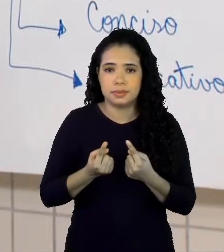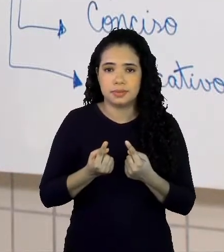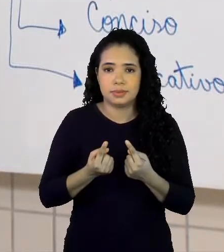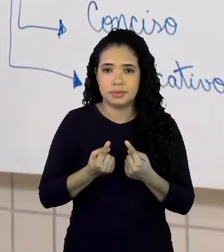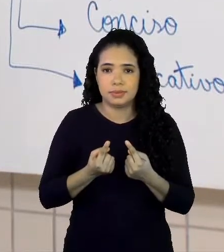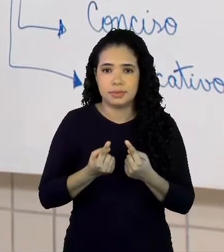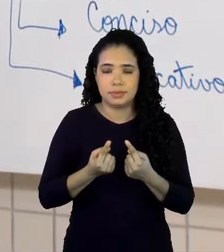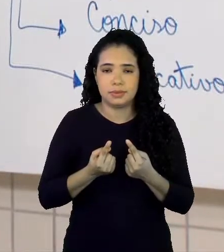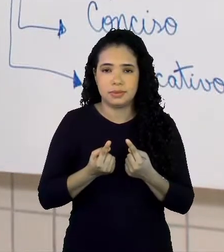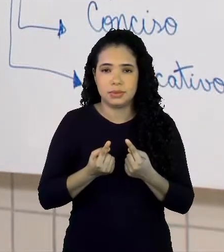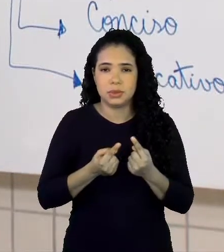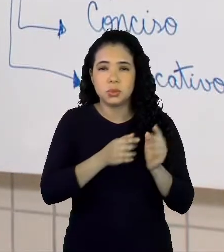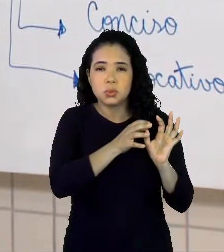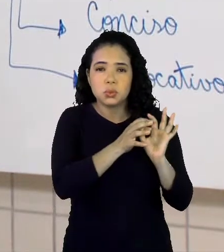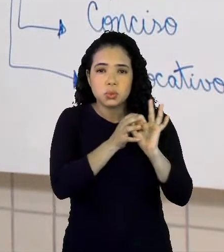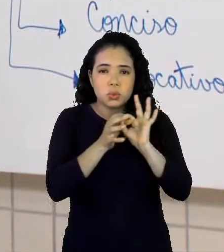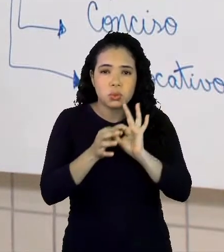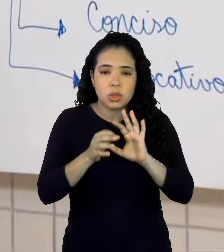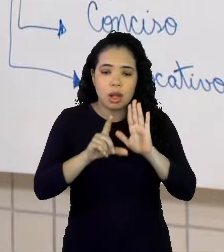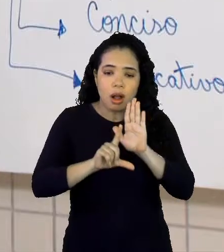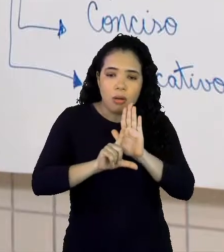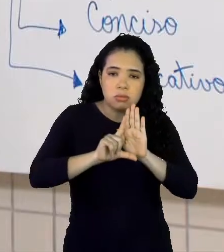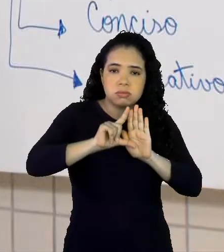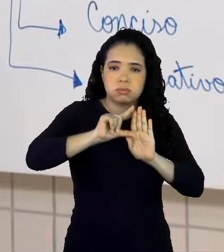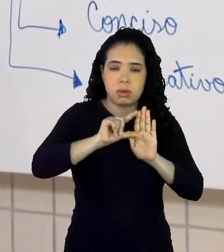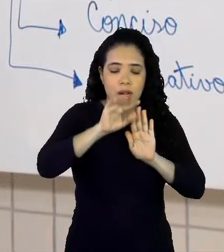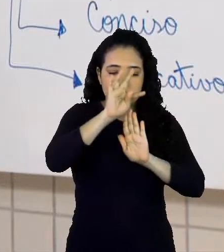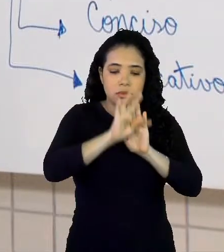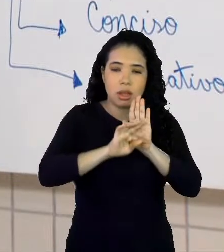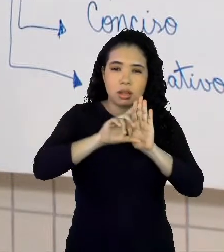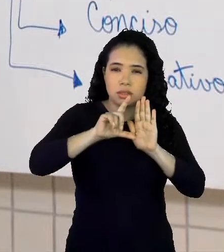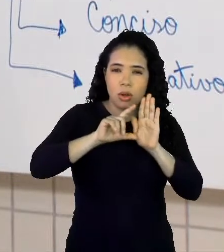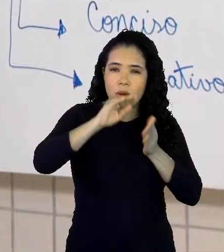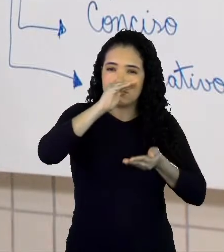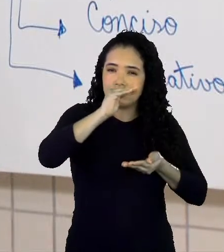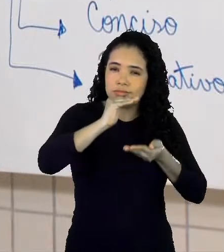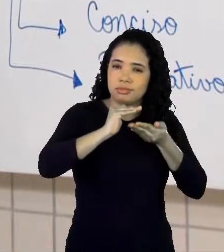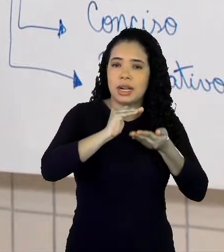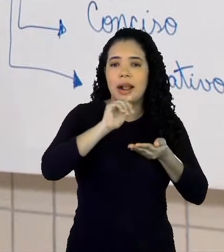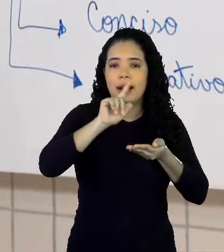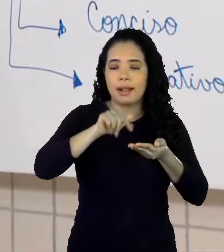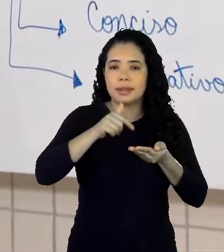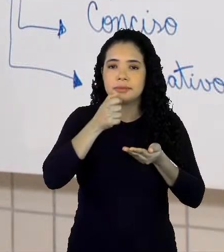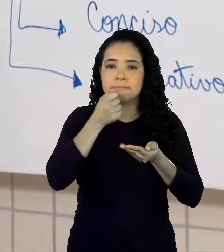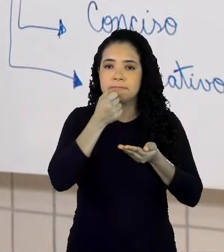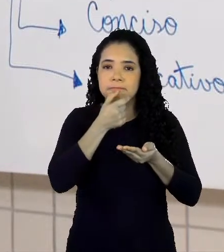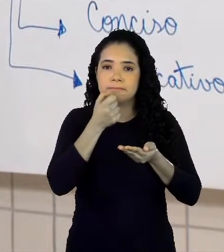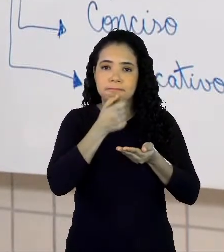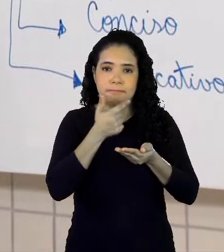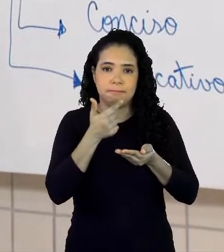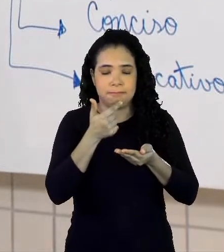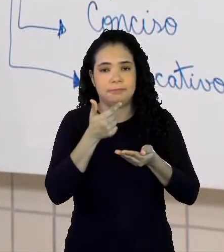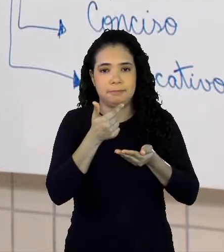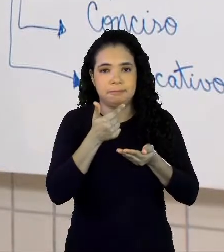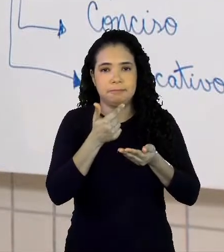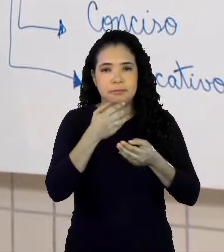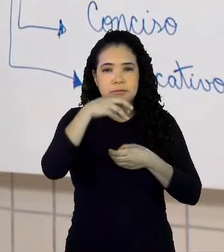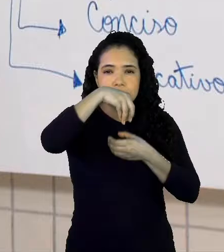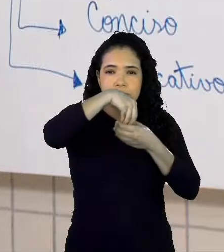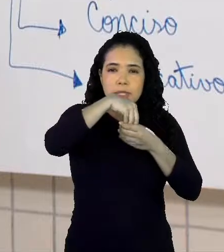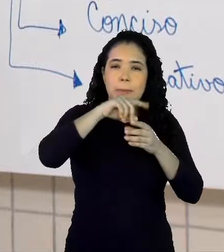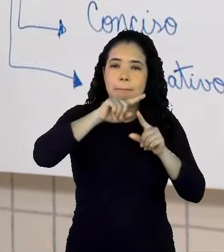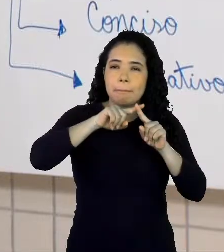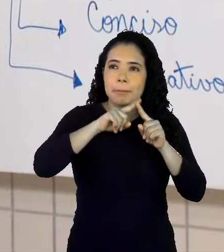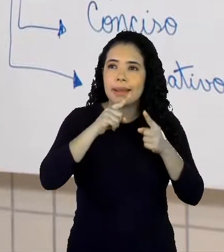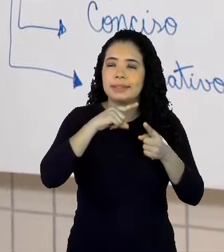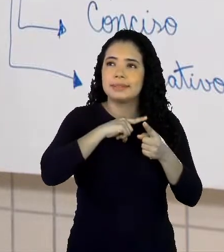da concisão que ele tem. A piada também ele é um gênero conciso, mas o mini-conto ele tem mais essa questão